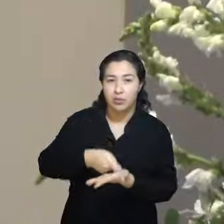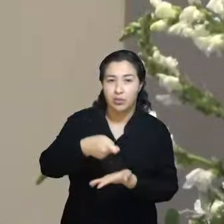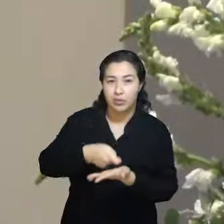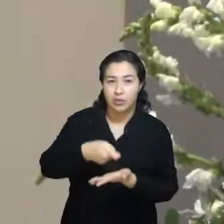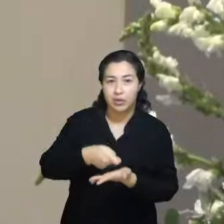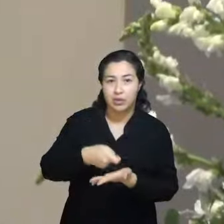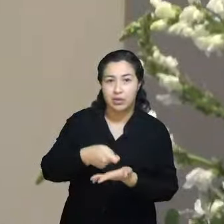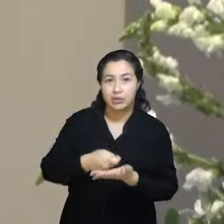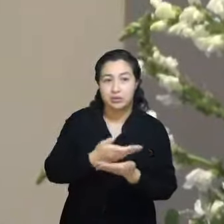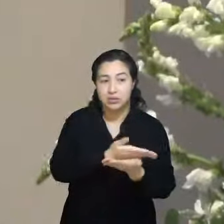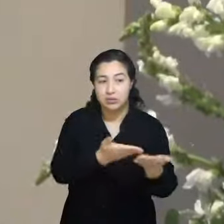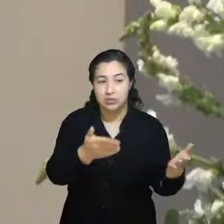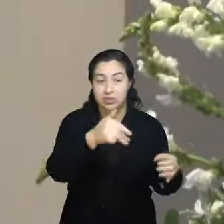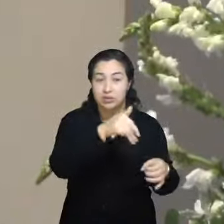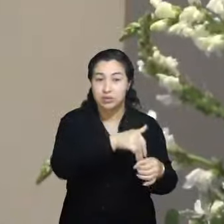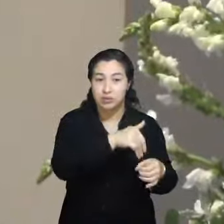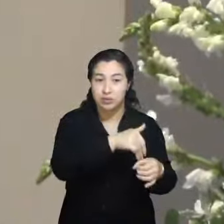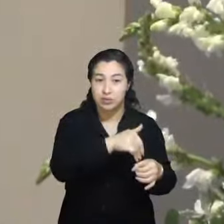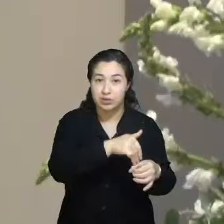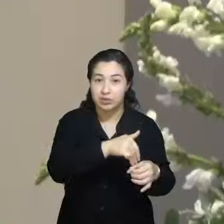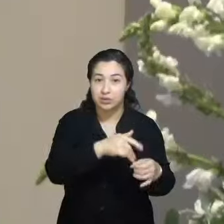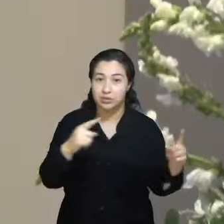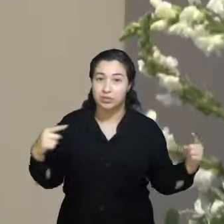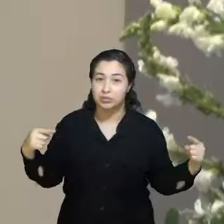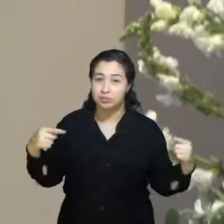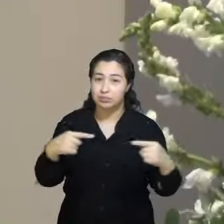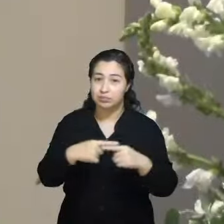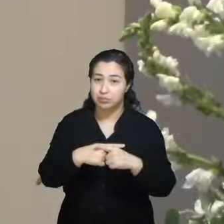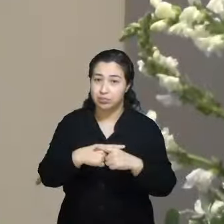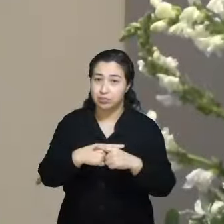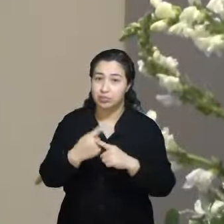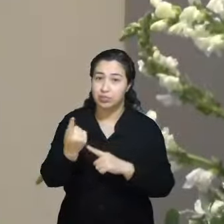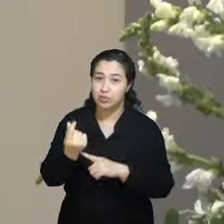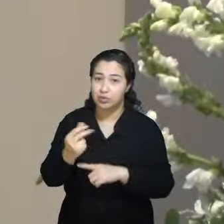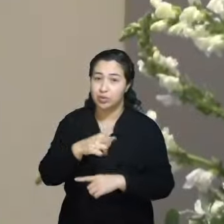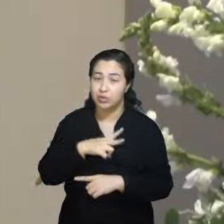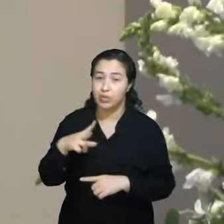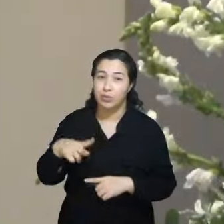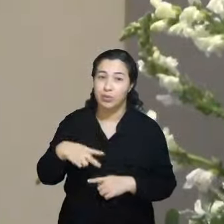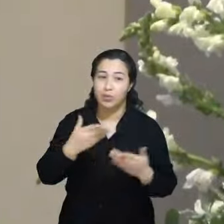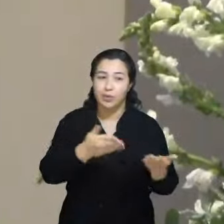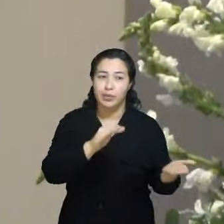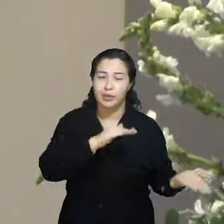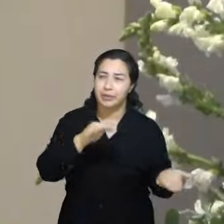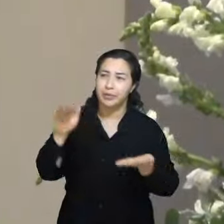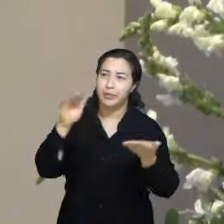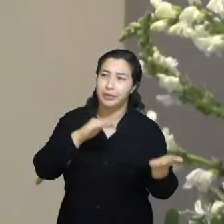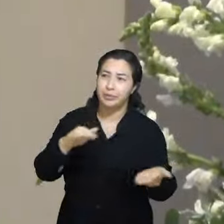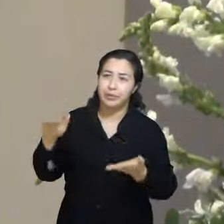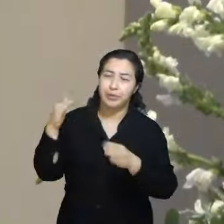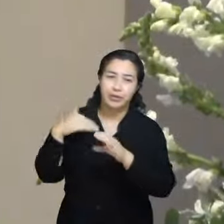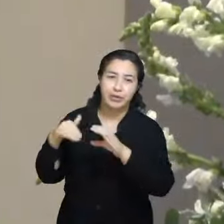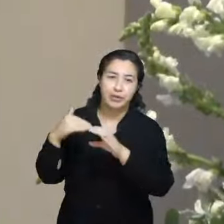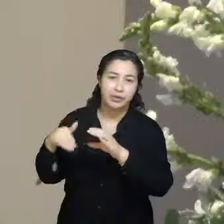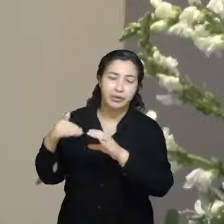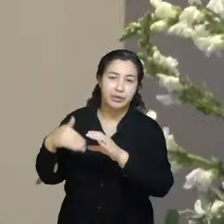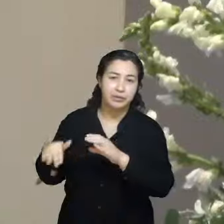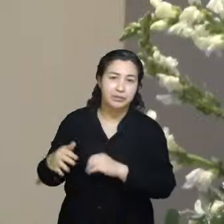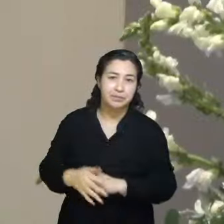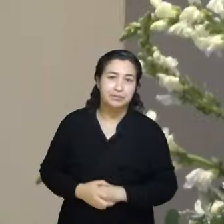ombros municipais em confronto com as receitas públicas que eles são destinadas ou partilhadas sendo